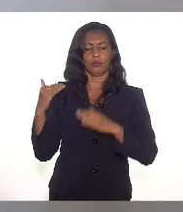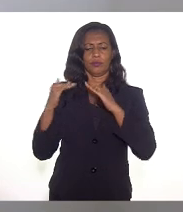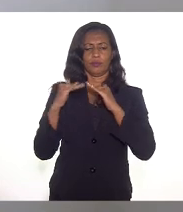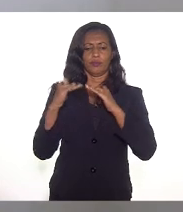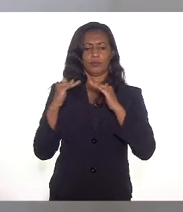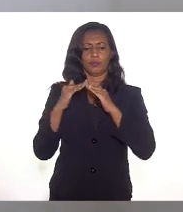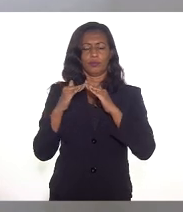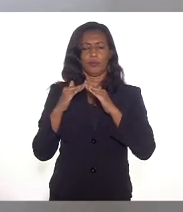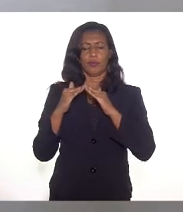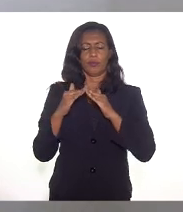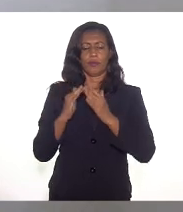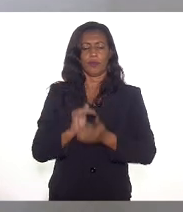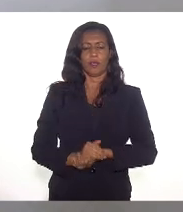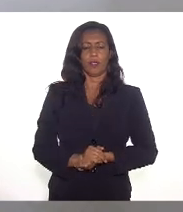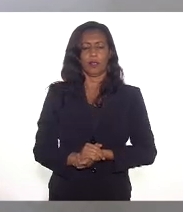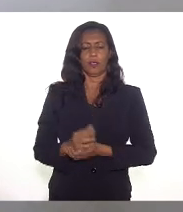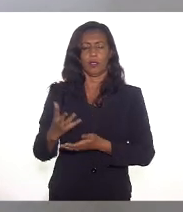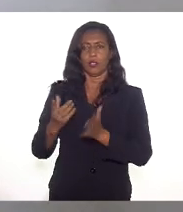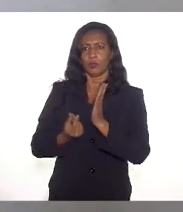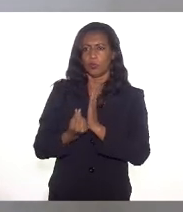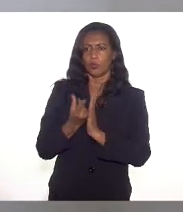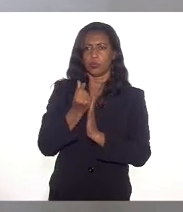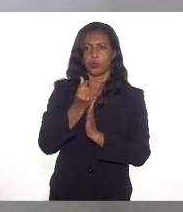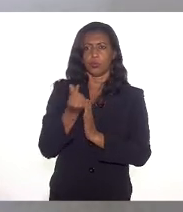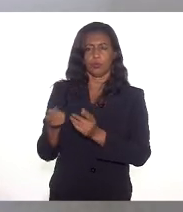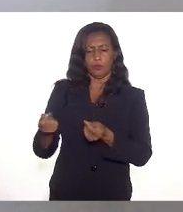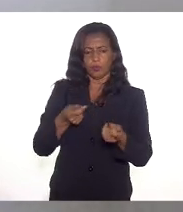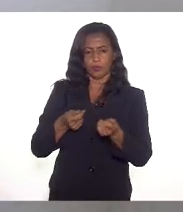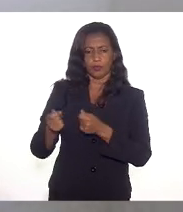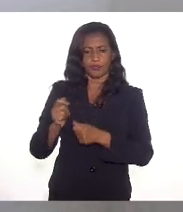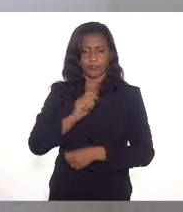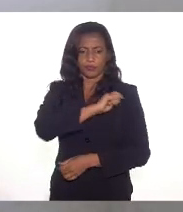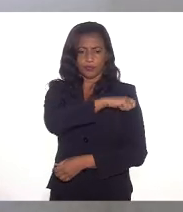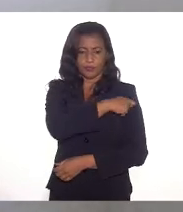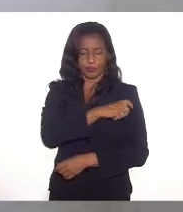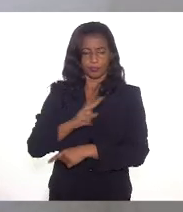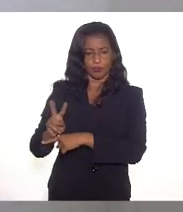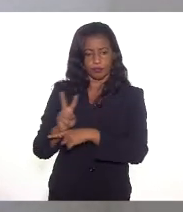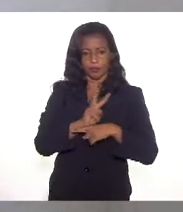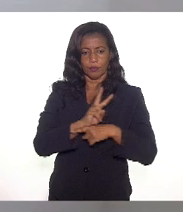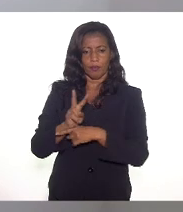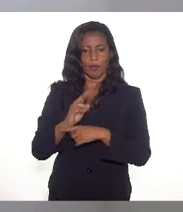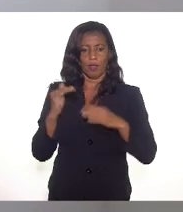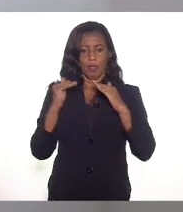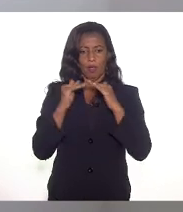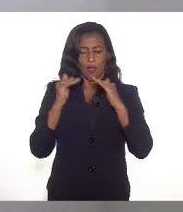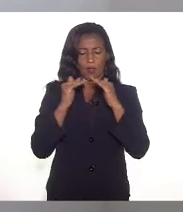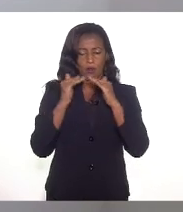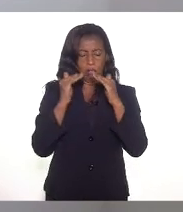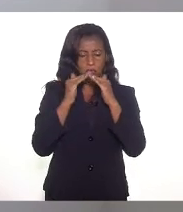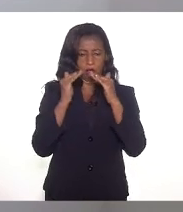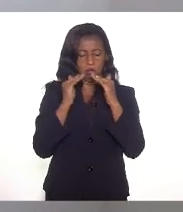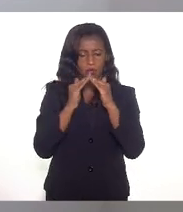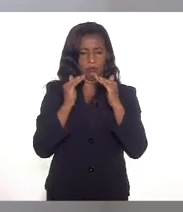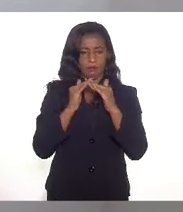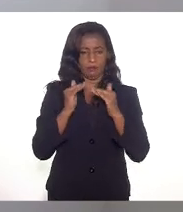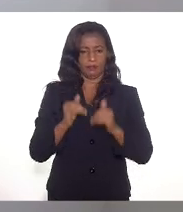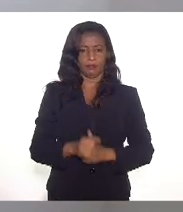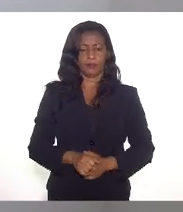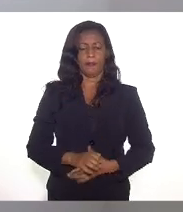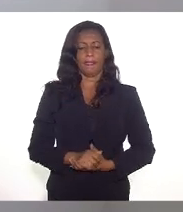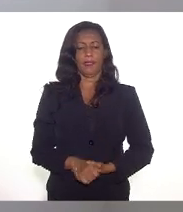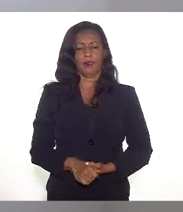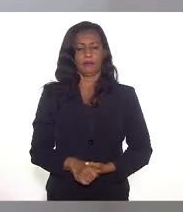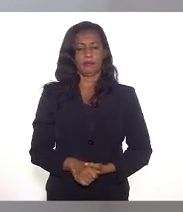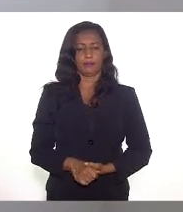Desenvolvimento Regional favorável, de Orçamento, Finanças, Fiscalização Financeira e Controle favorável. Relatores, deputado Márcio Pacheco, Marta Rocha, Carlos